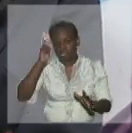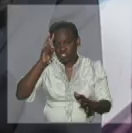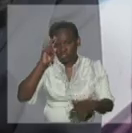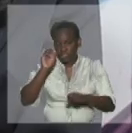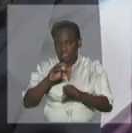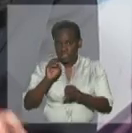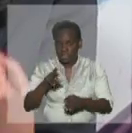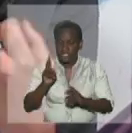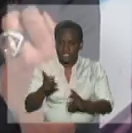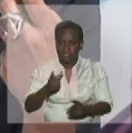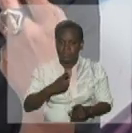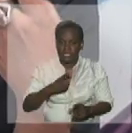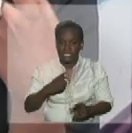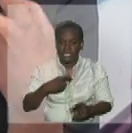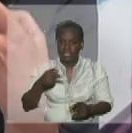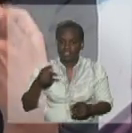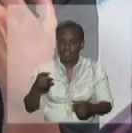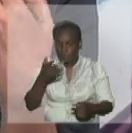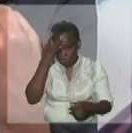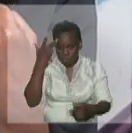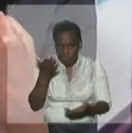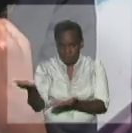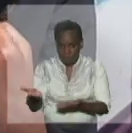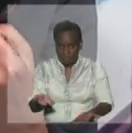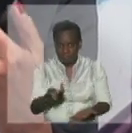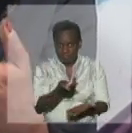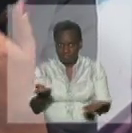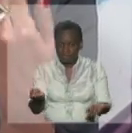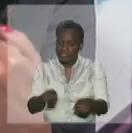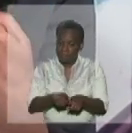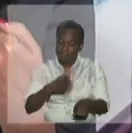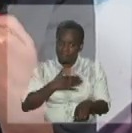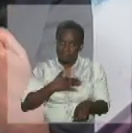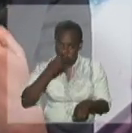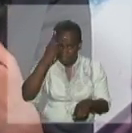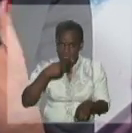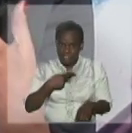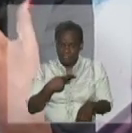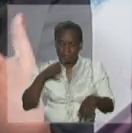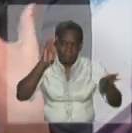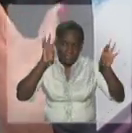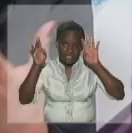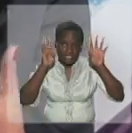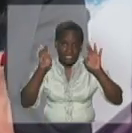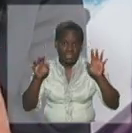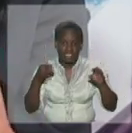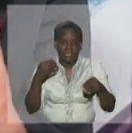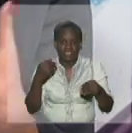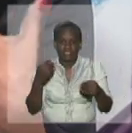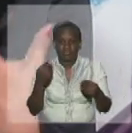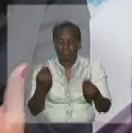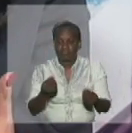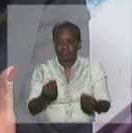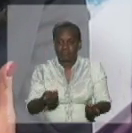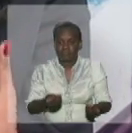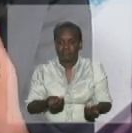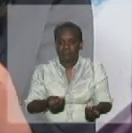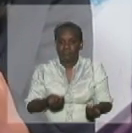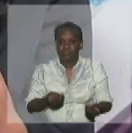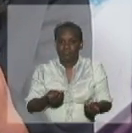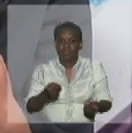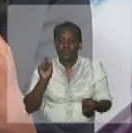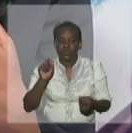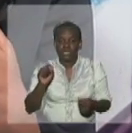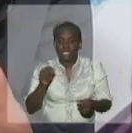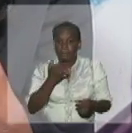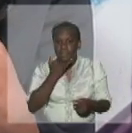nessas histórias que ensinam, a gente sempre traz assim para os convidados e até para mim mesma, para a gente pensar sobre isso,